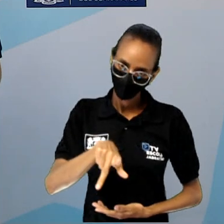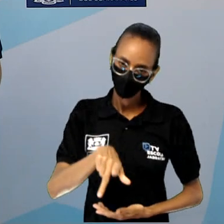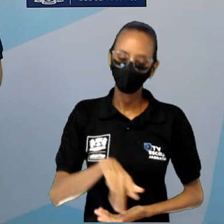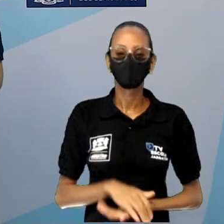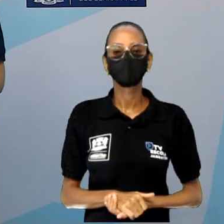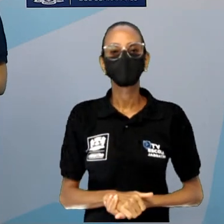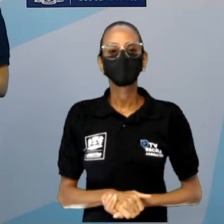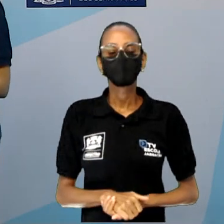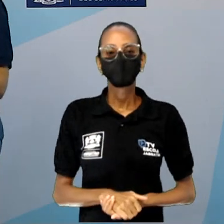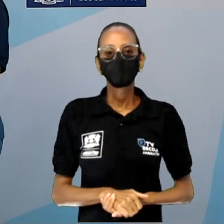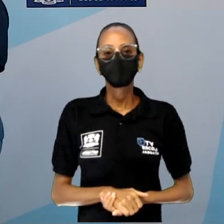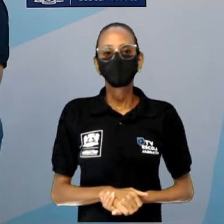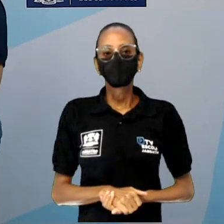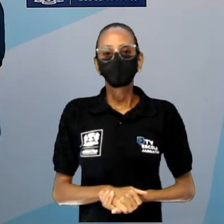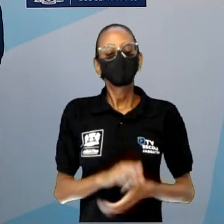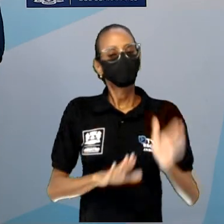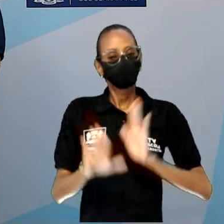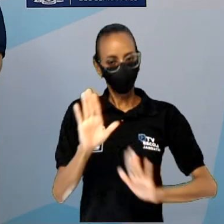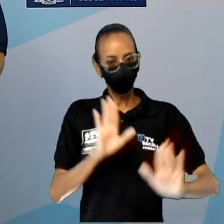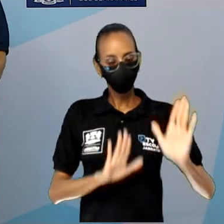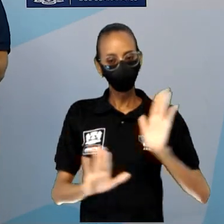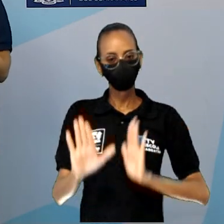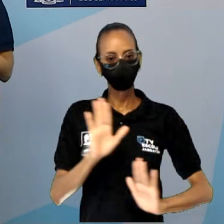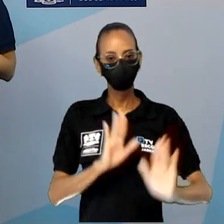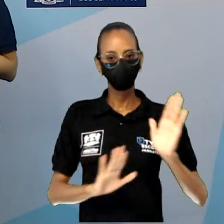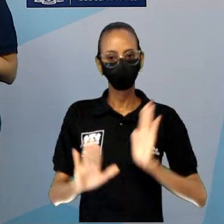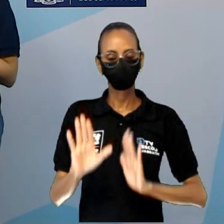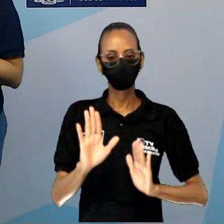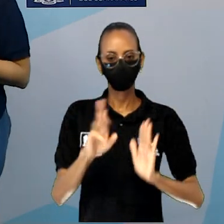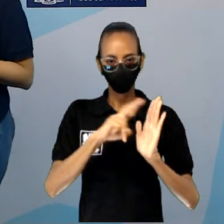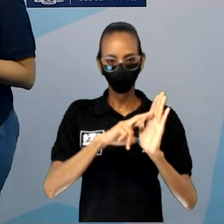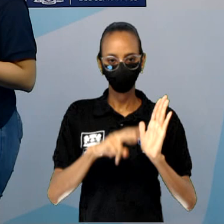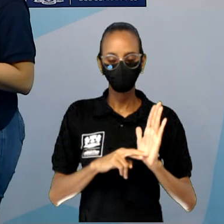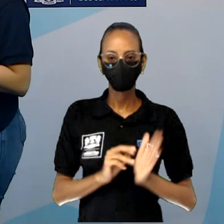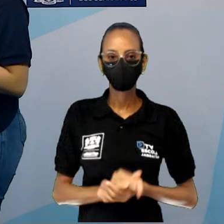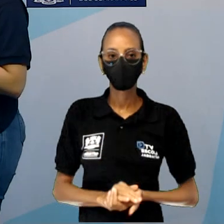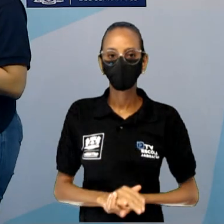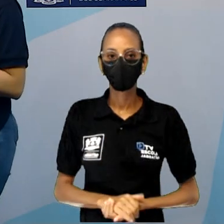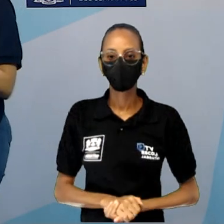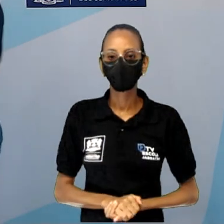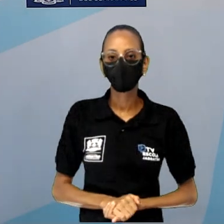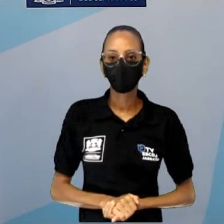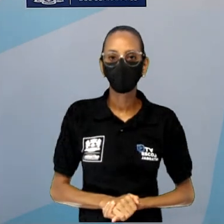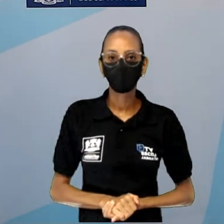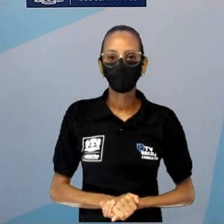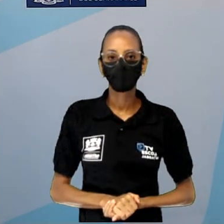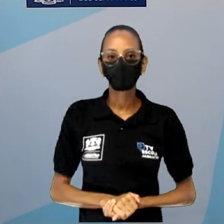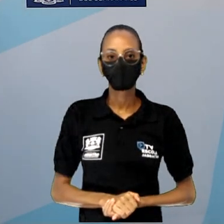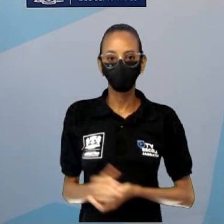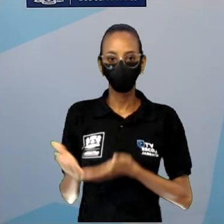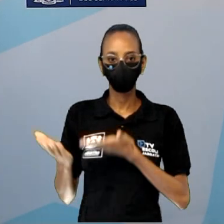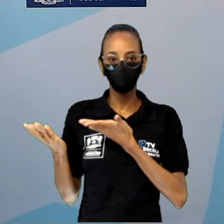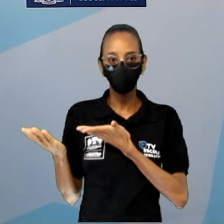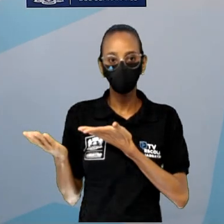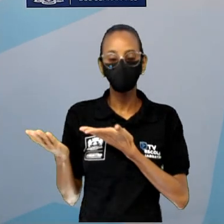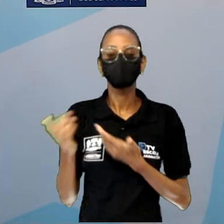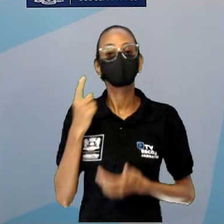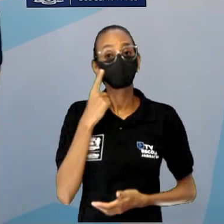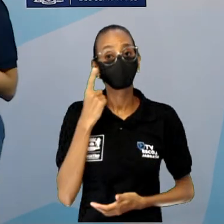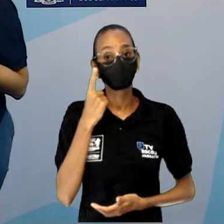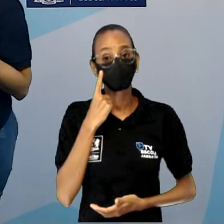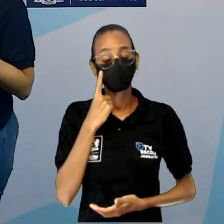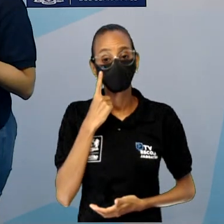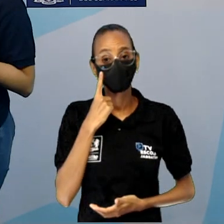9, tá certo? Então tem que ter cuidado com essa regrinha. Aqui a gente tinha visto na aula anterior